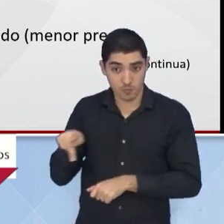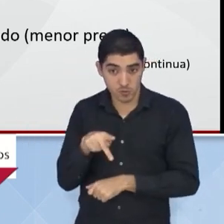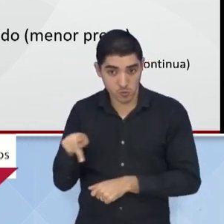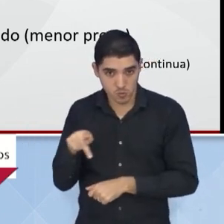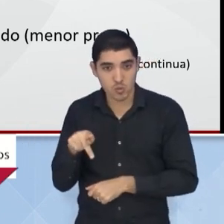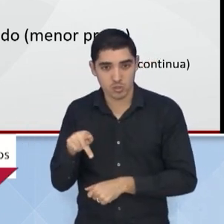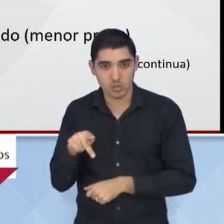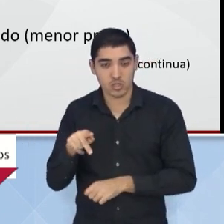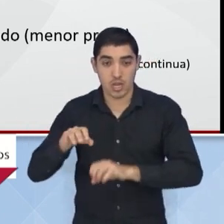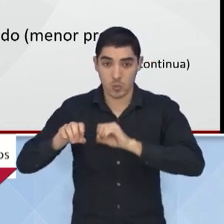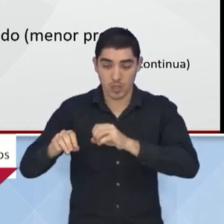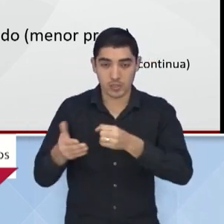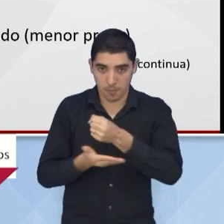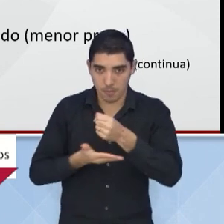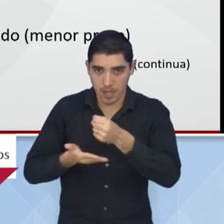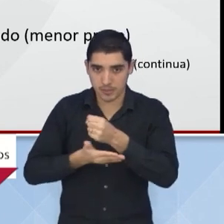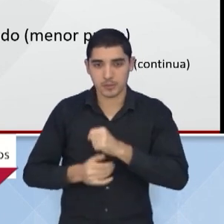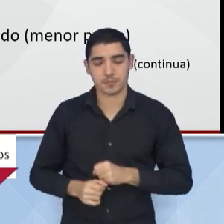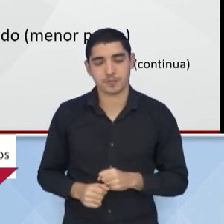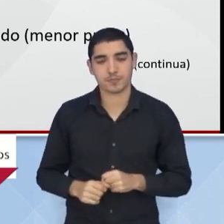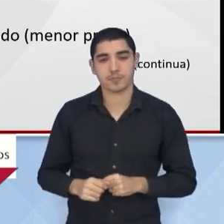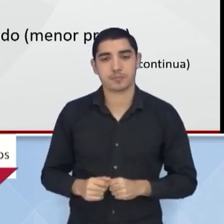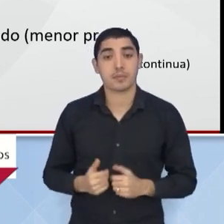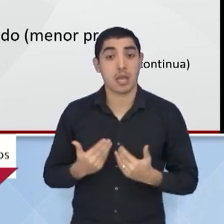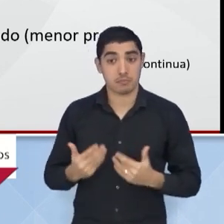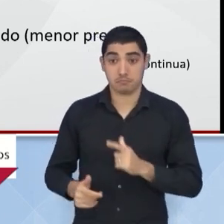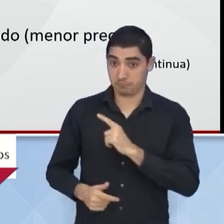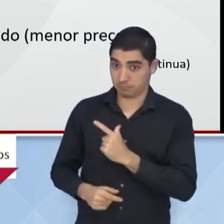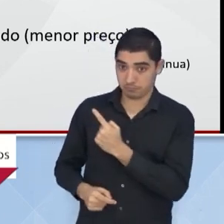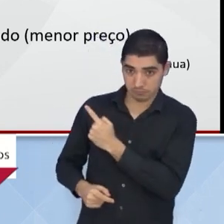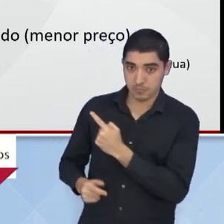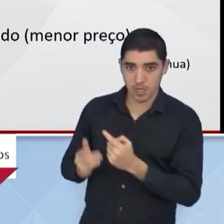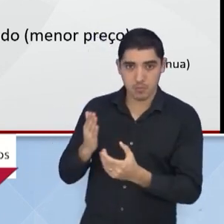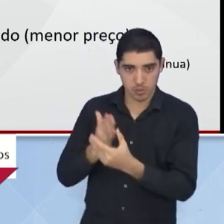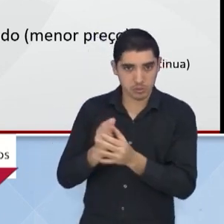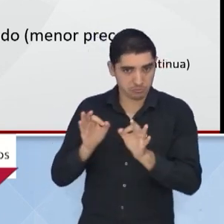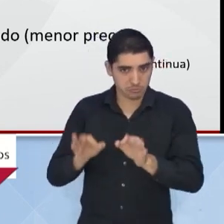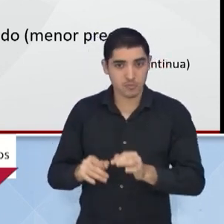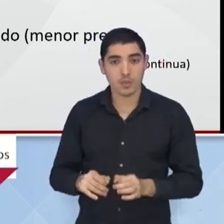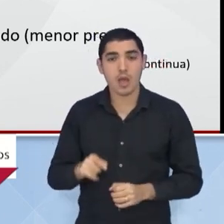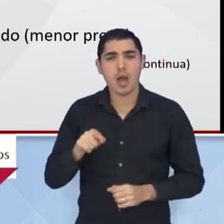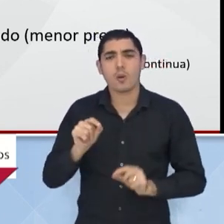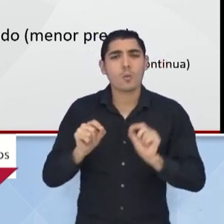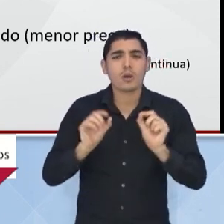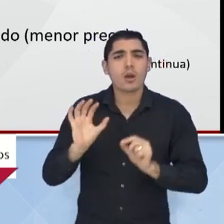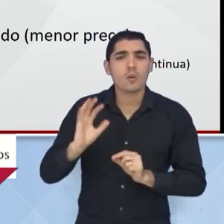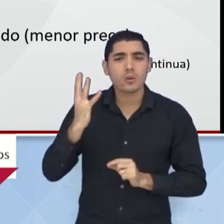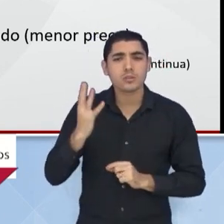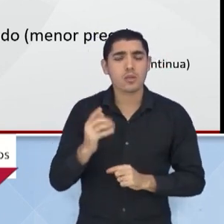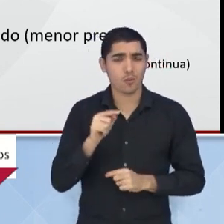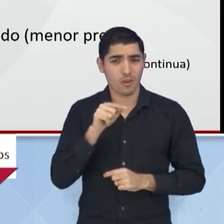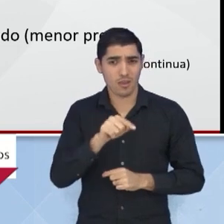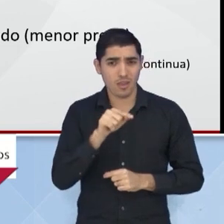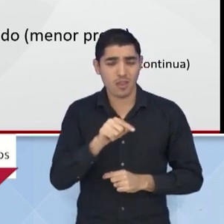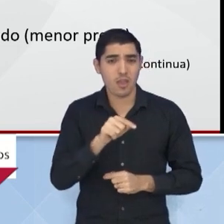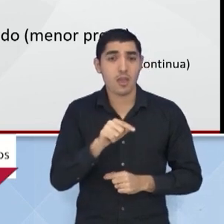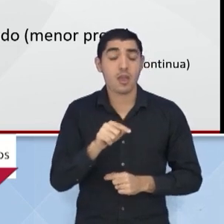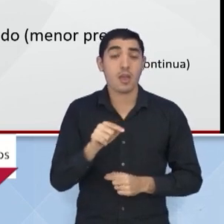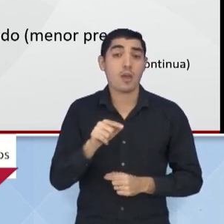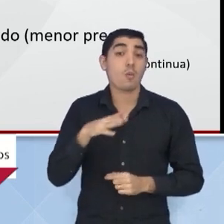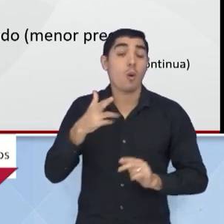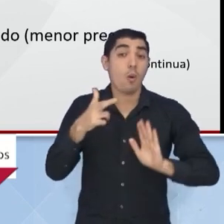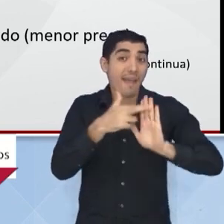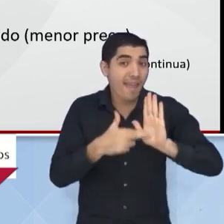eh da questão do ensino aqui o processo e o ponto impugnado foi o seguinte critério de julgamento adotado menor